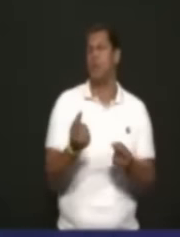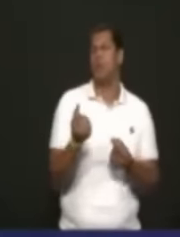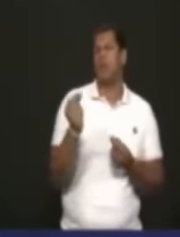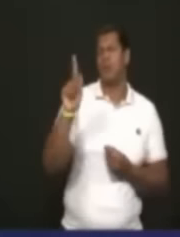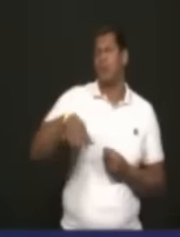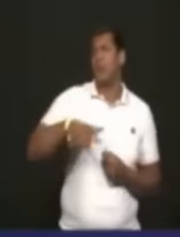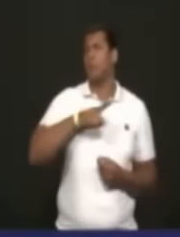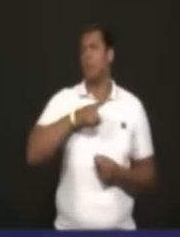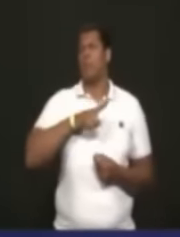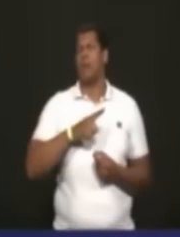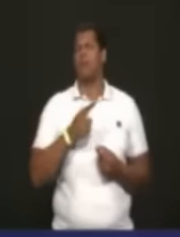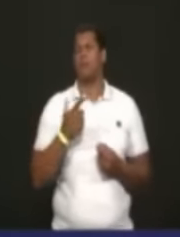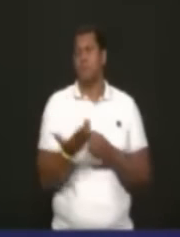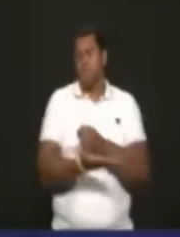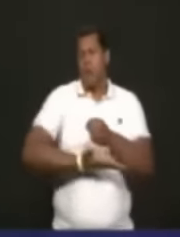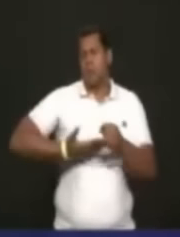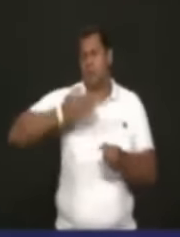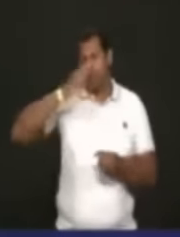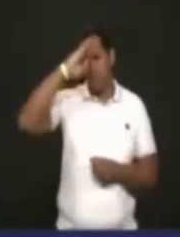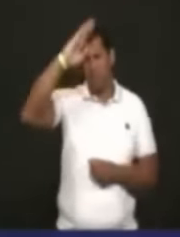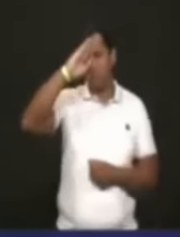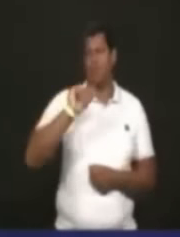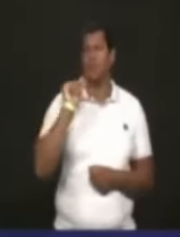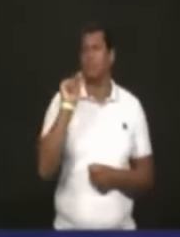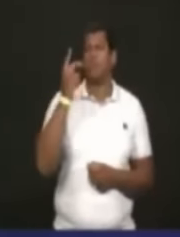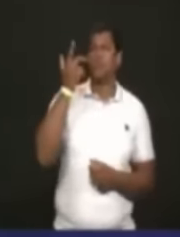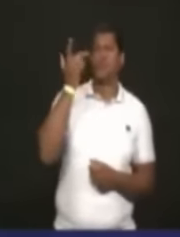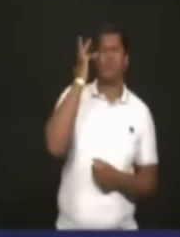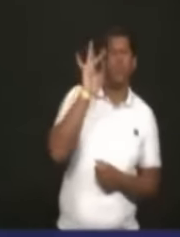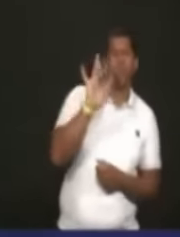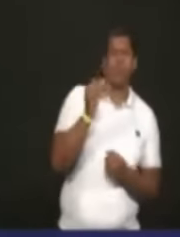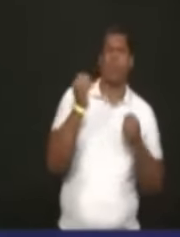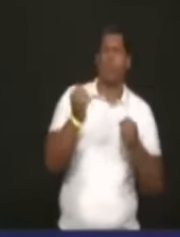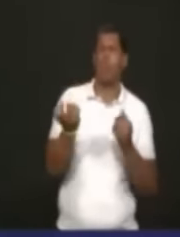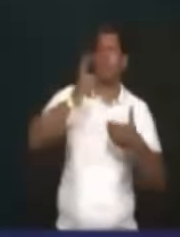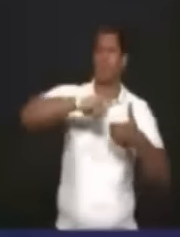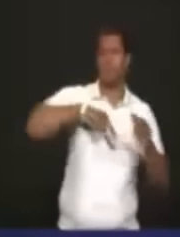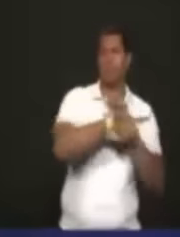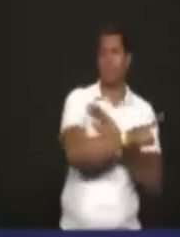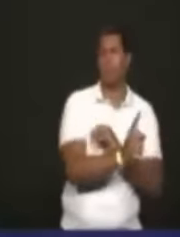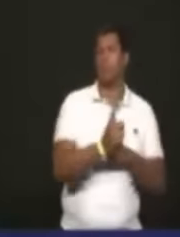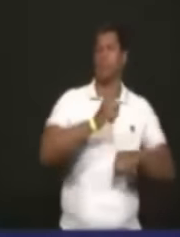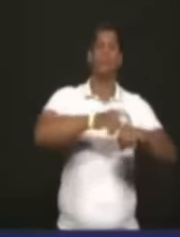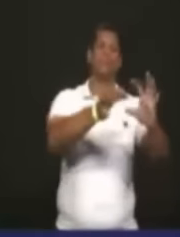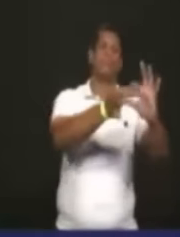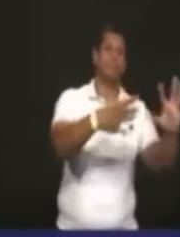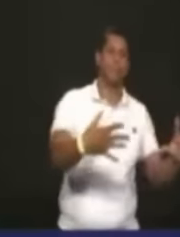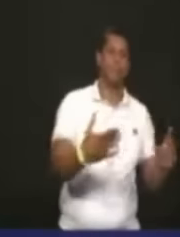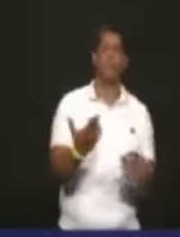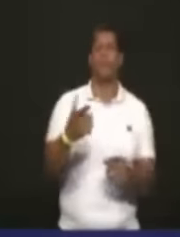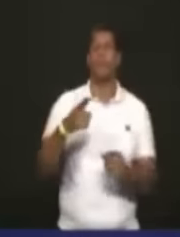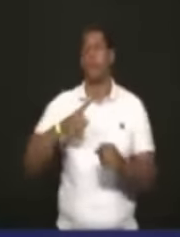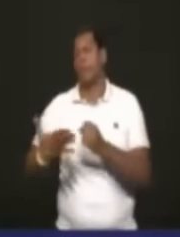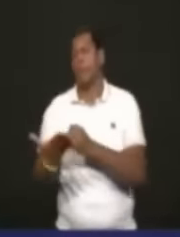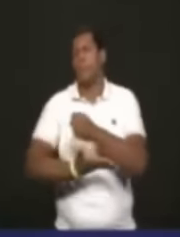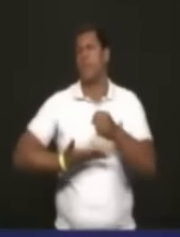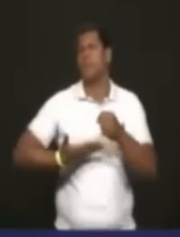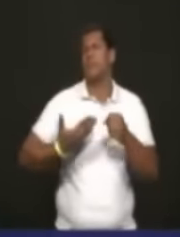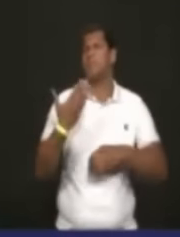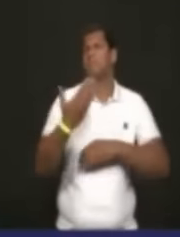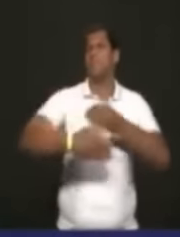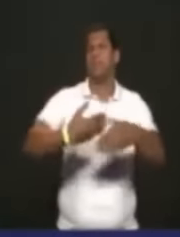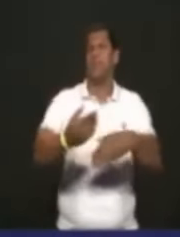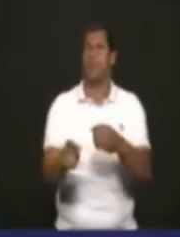algo fundamental, Marina, que eu queria poder comentar. Não sei, Rony, se eu posso voltar a perguntar. Pode sim, Voltar. o seu tempo é livre para Tem algo vocês. fundamental que foi para manter os